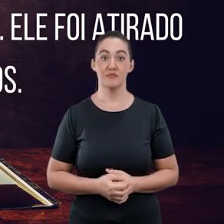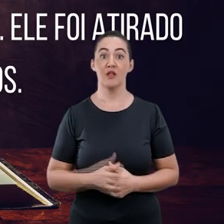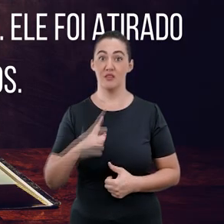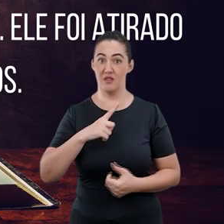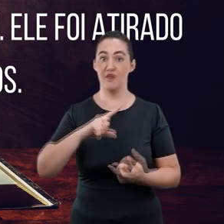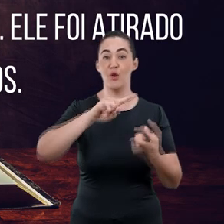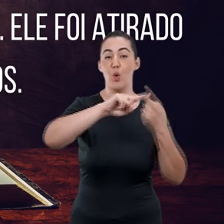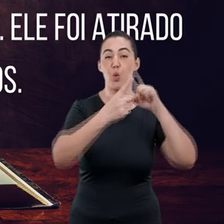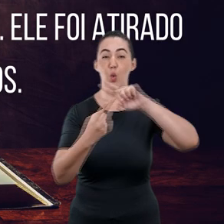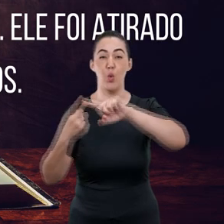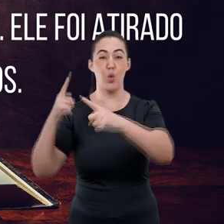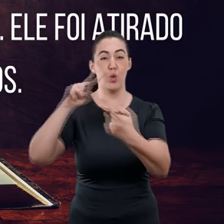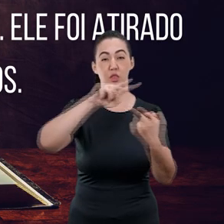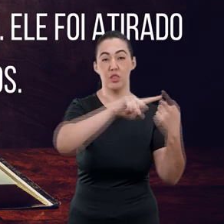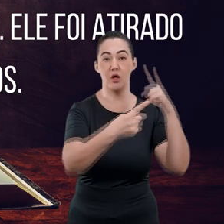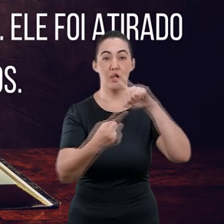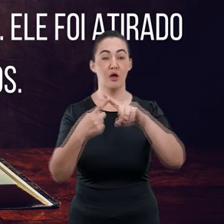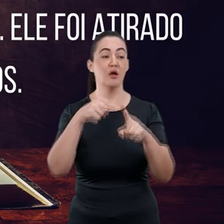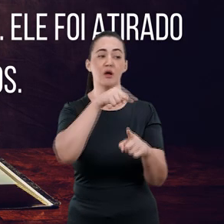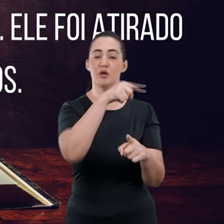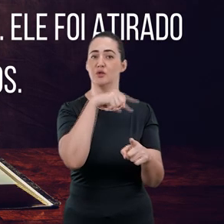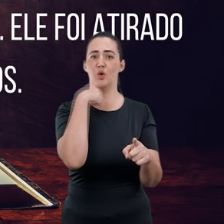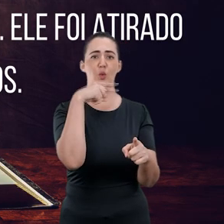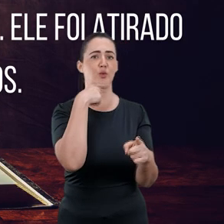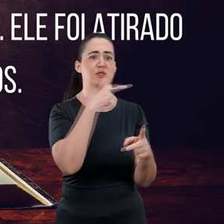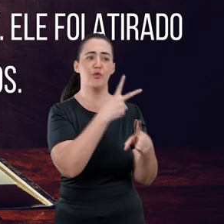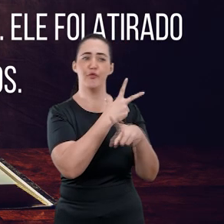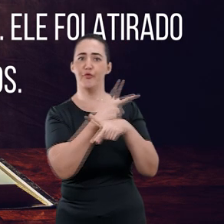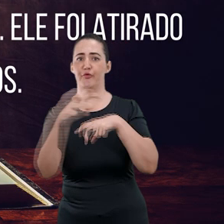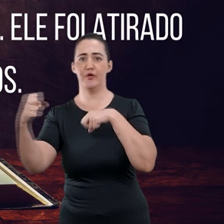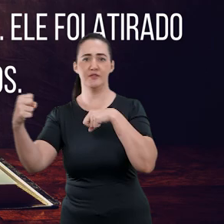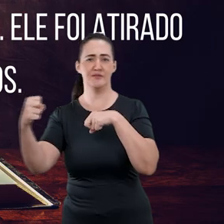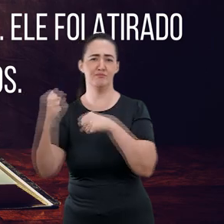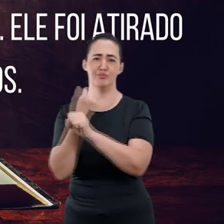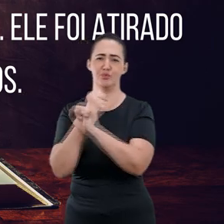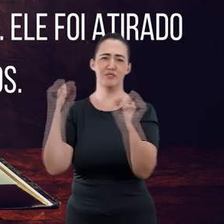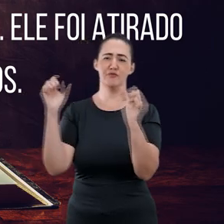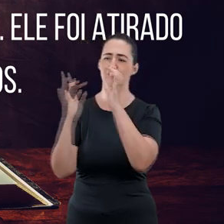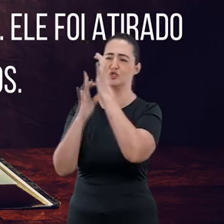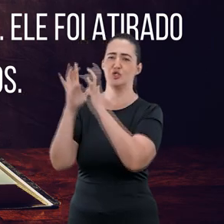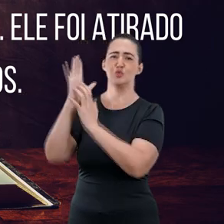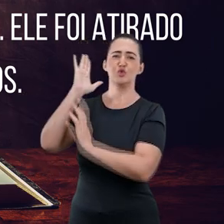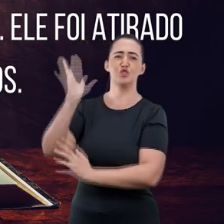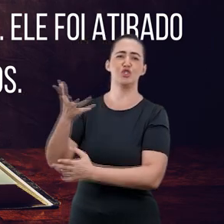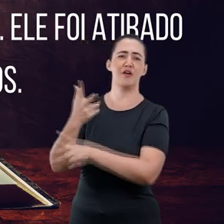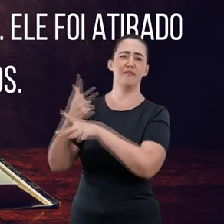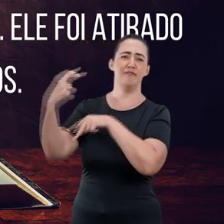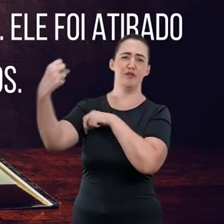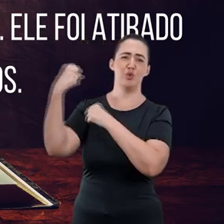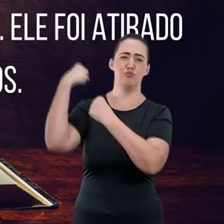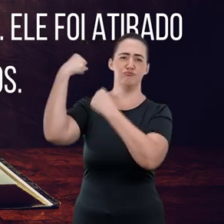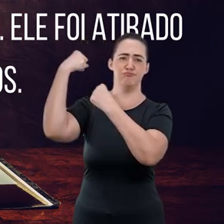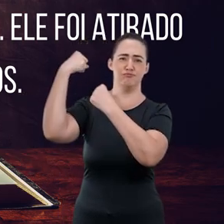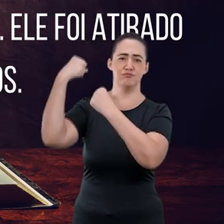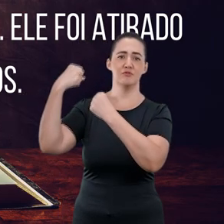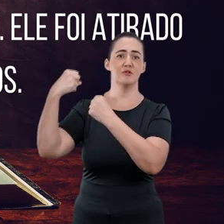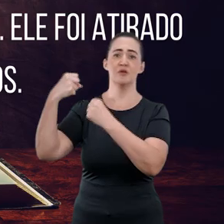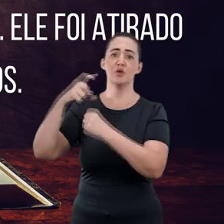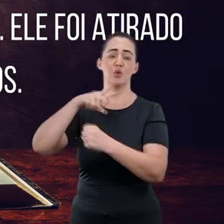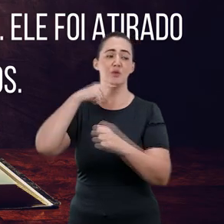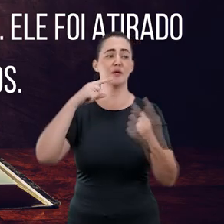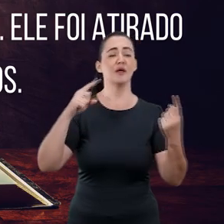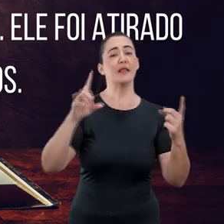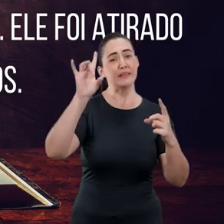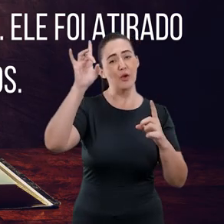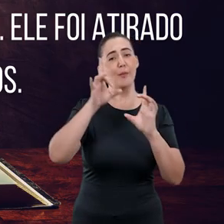lutaram, mas não conseguiram ser vitoriosos. Claro que não. Não dá para lutar contra Miguel e os seus anjos. Não dá para lutar contra Deus. Como um ser criado pode